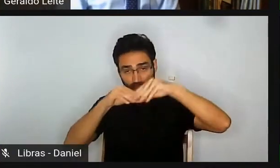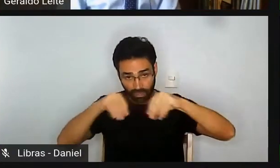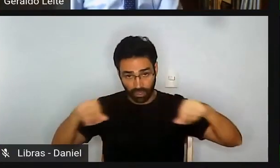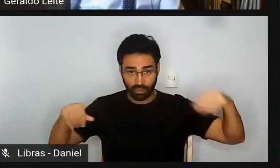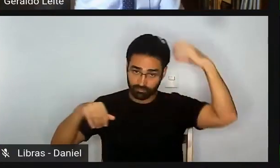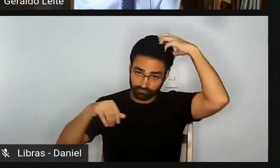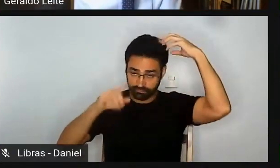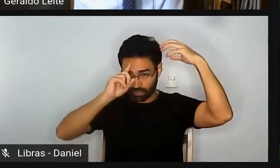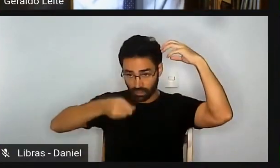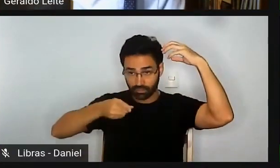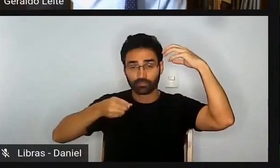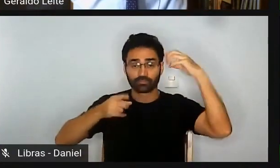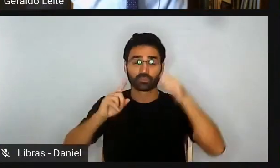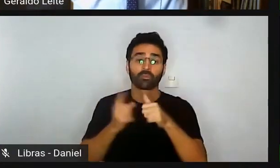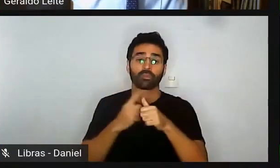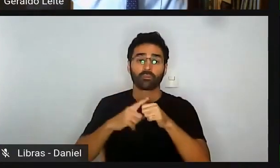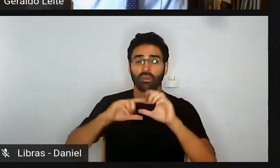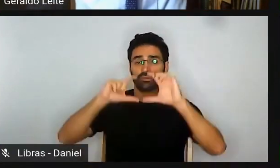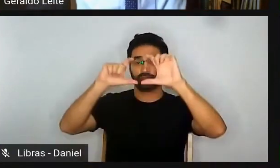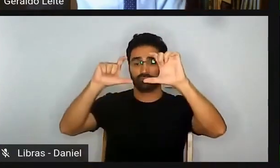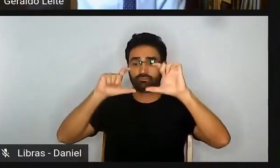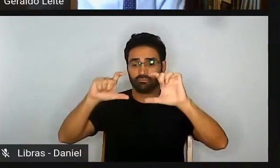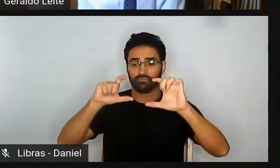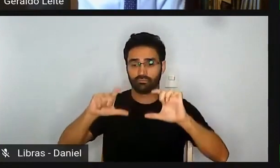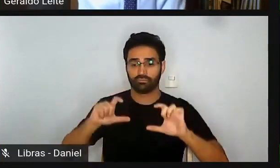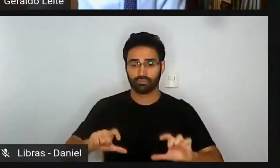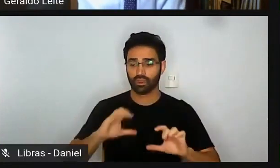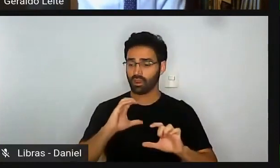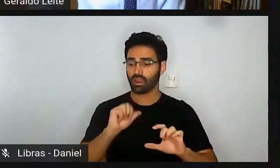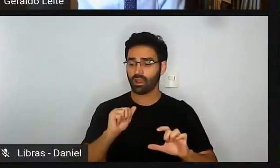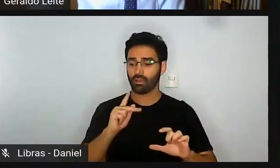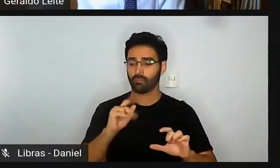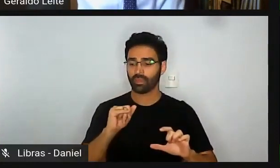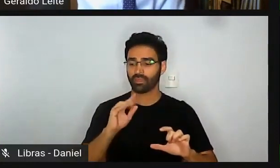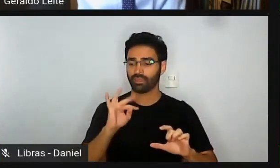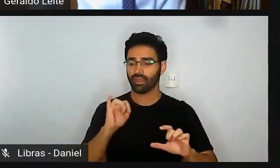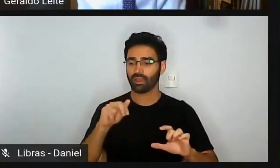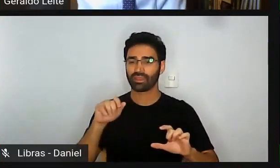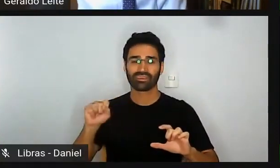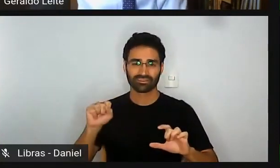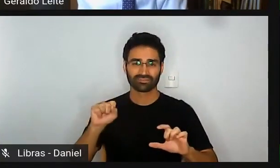uma subdivisão sob a forma de sesmarias.